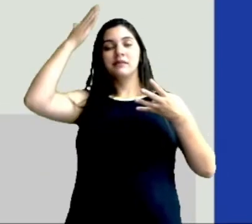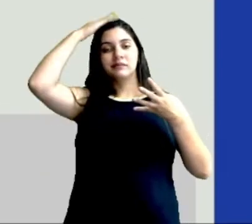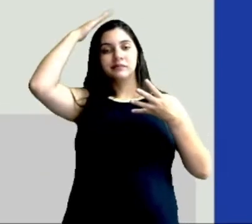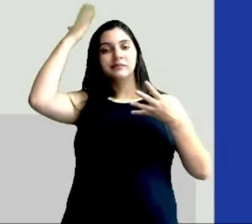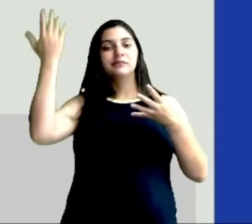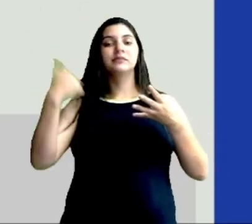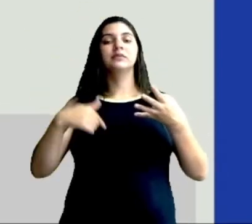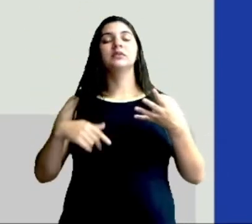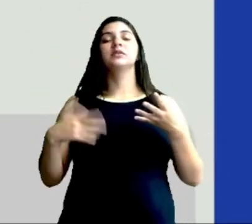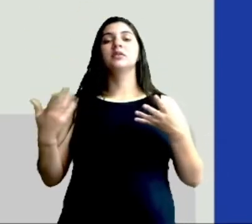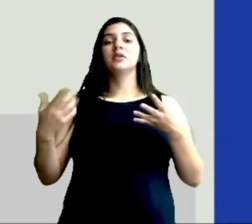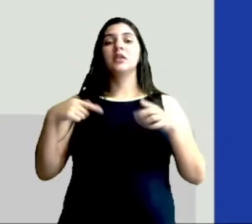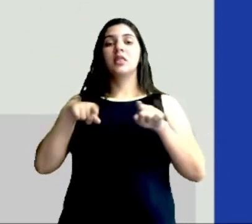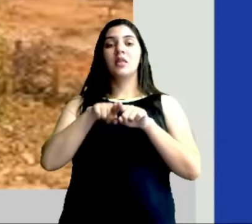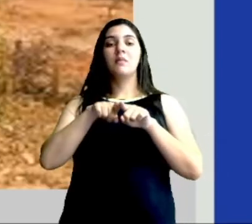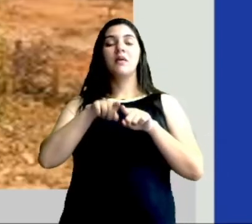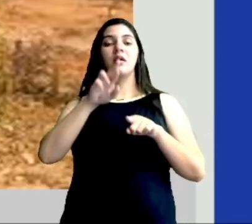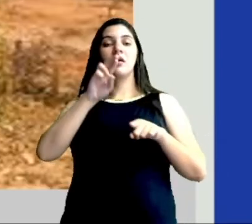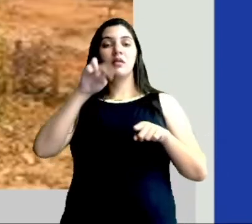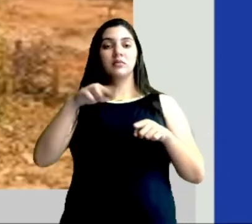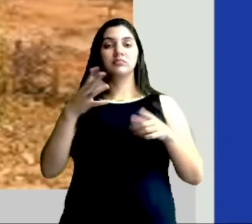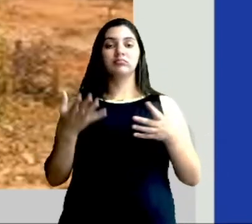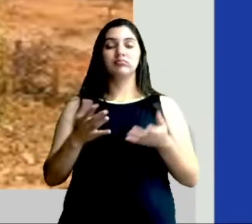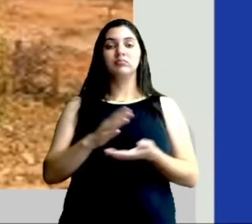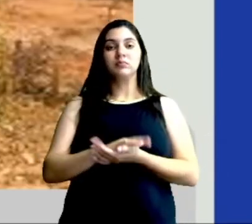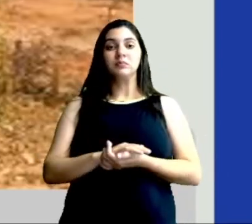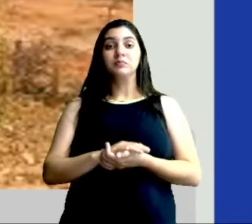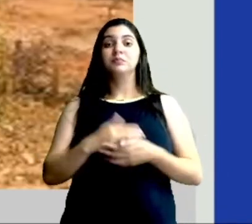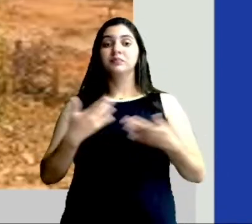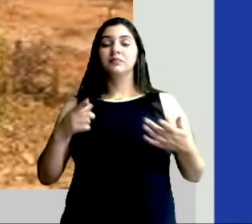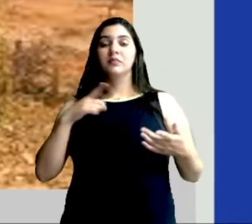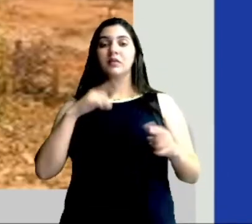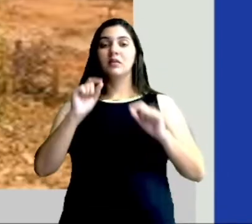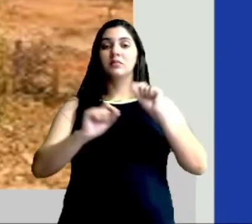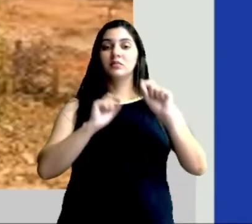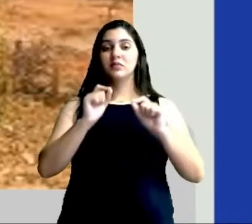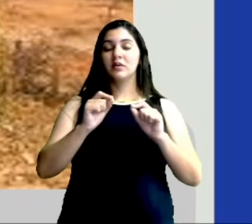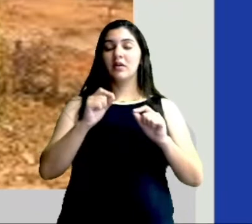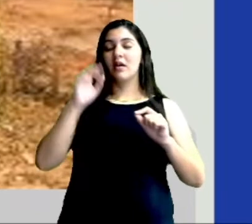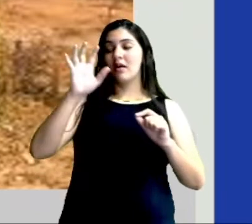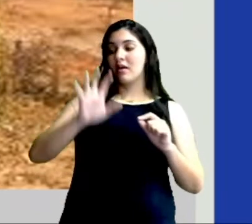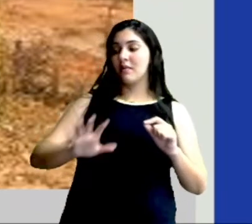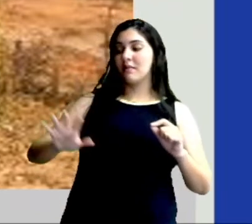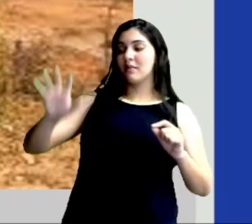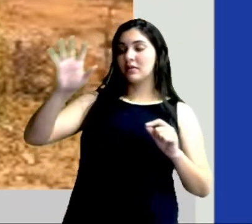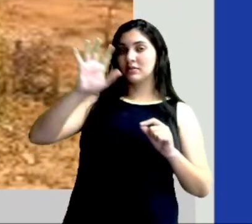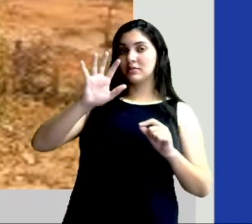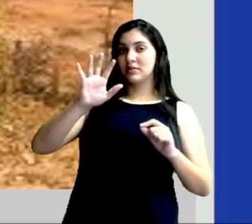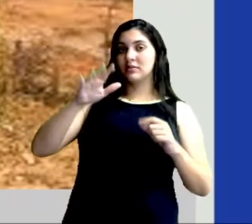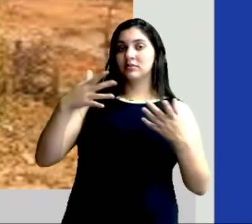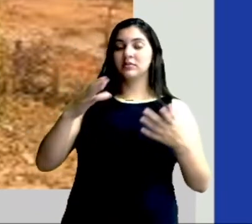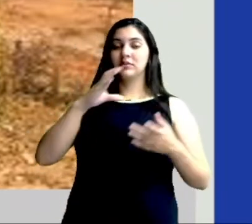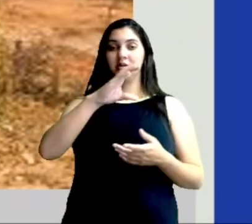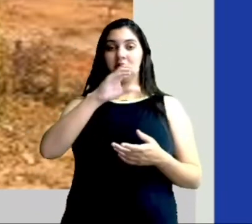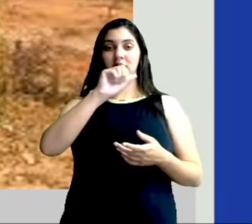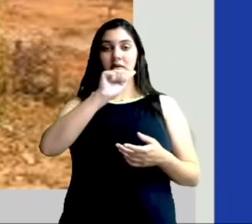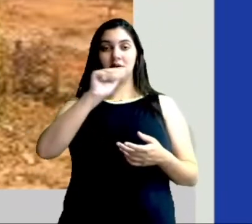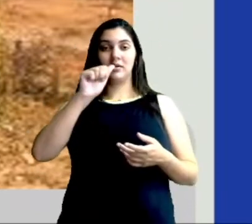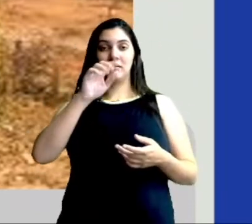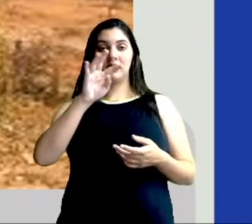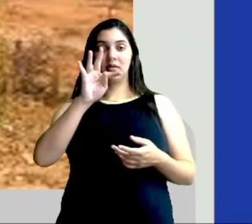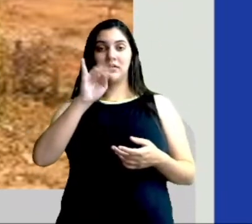do Norte e Sergipe. E aí nós temos a paisagem, gente, mais predominante da Caatinga,